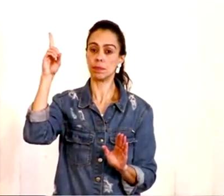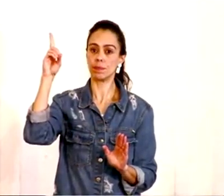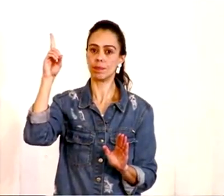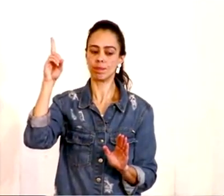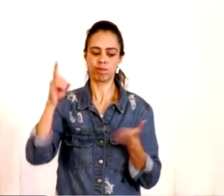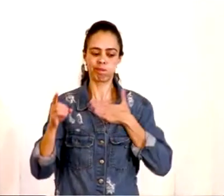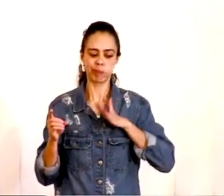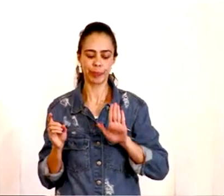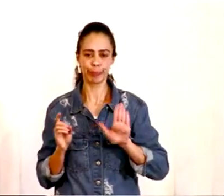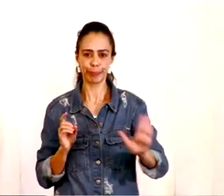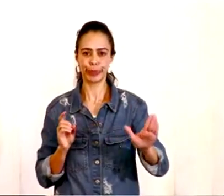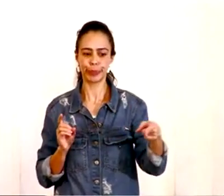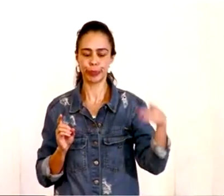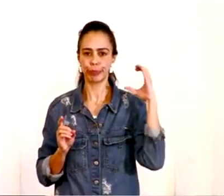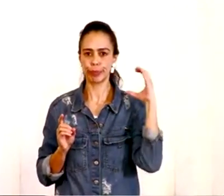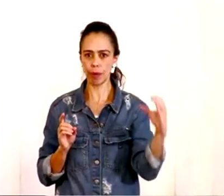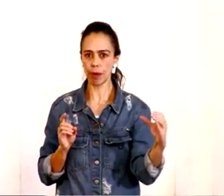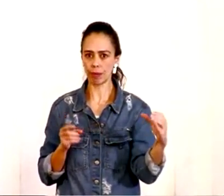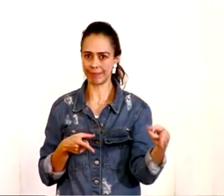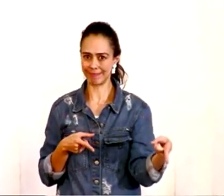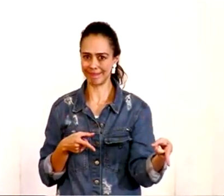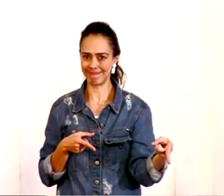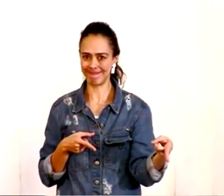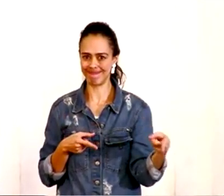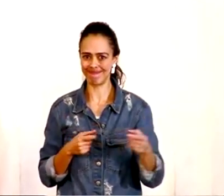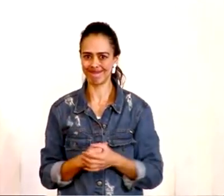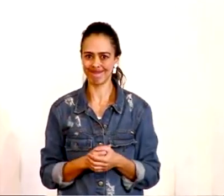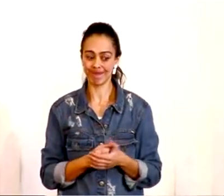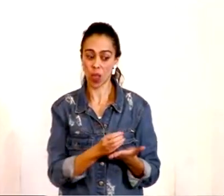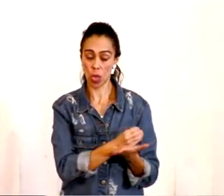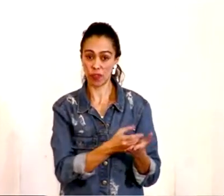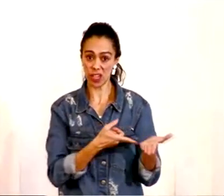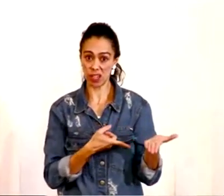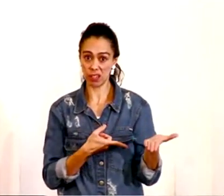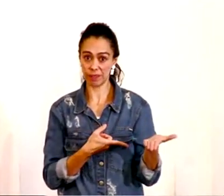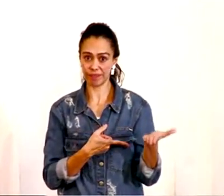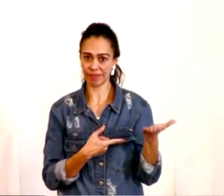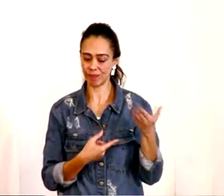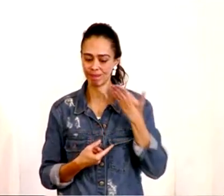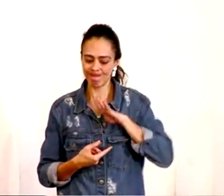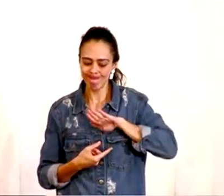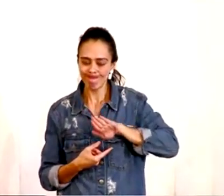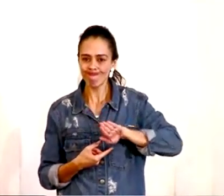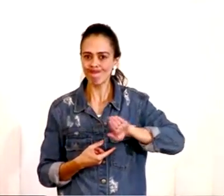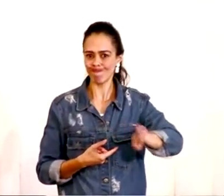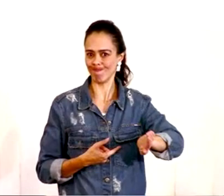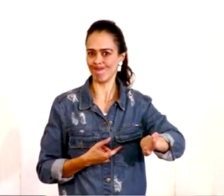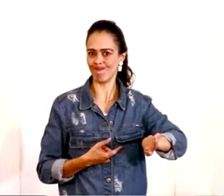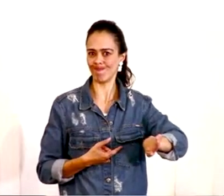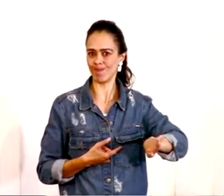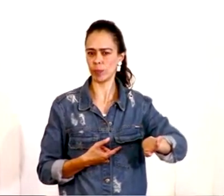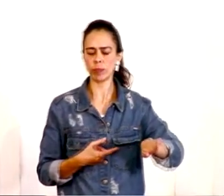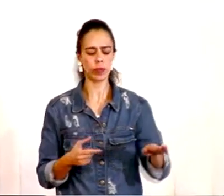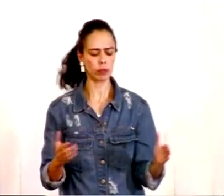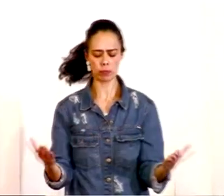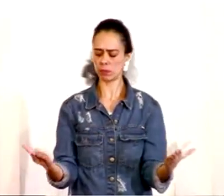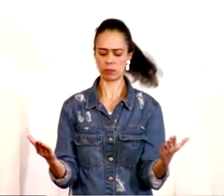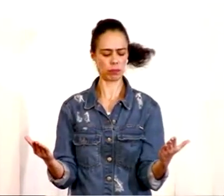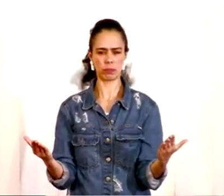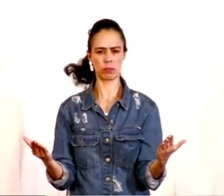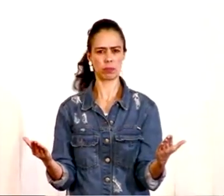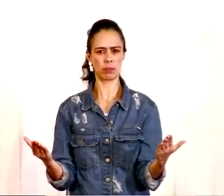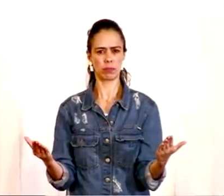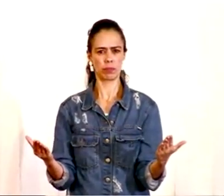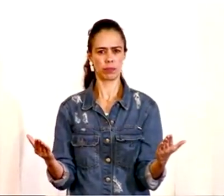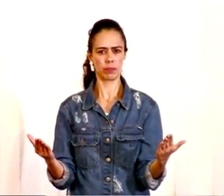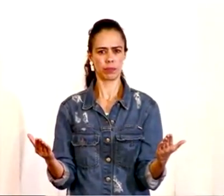rejeitou Caim e sua oferta. O que nos leva a entender que Deus,